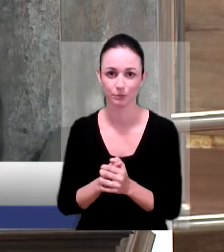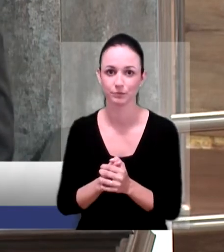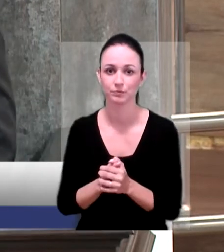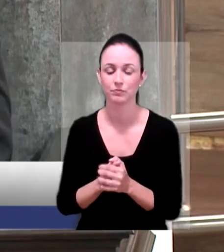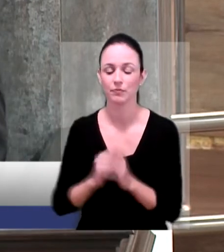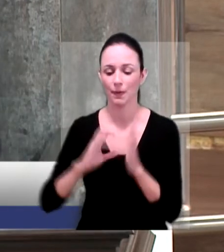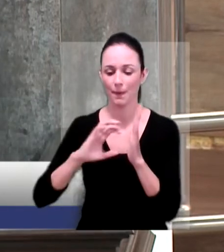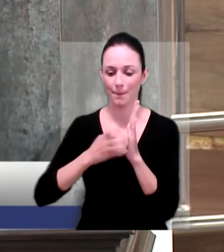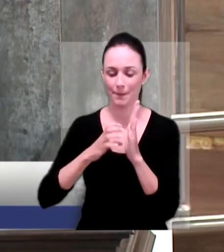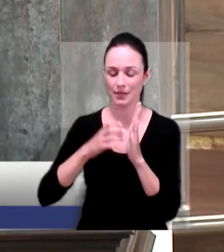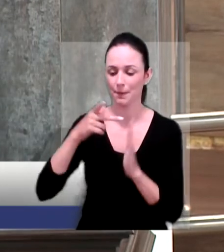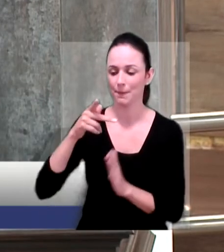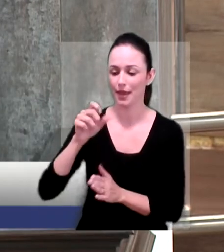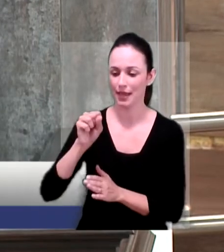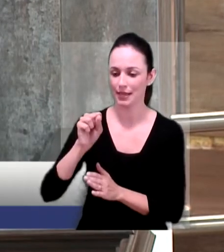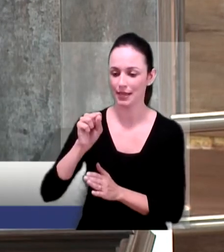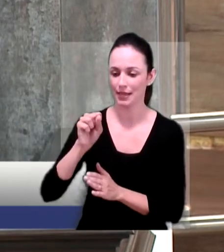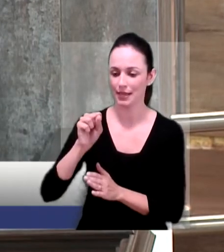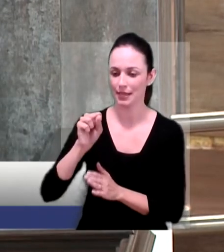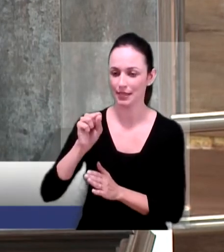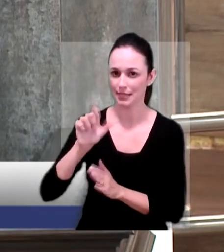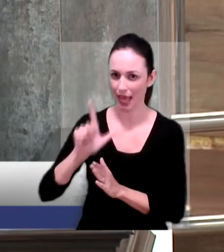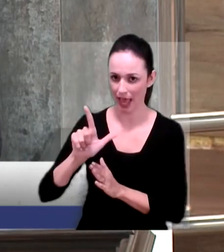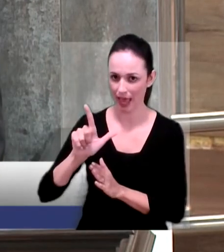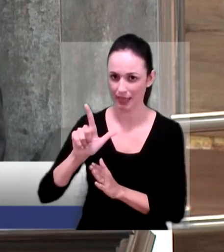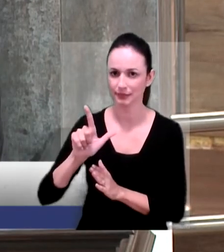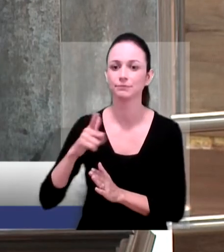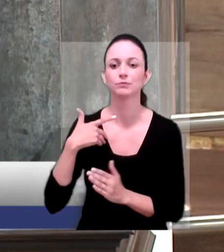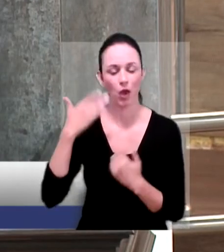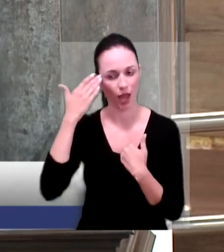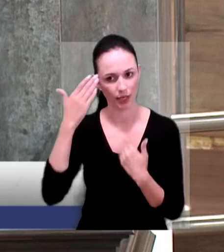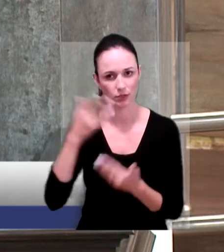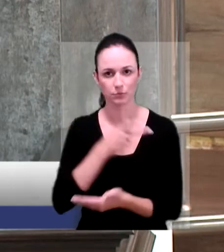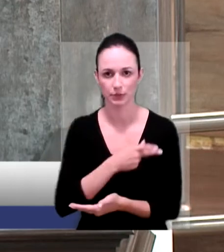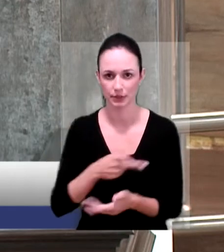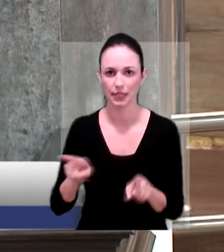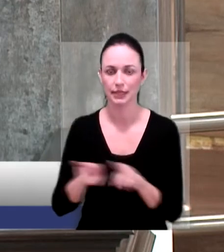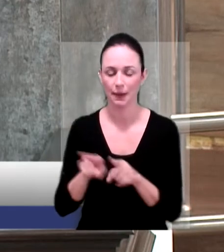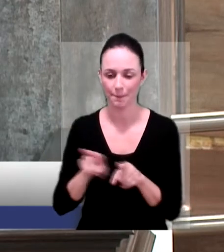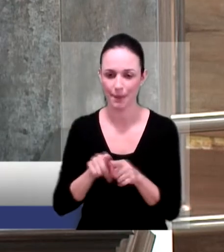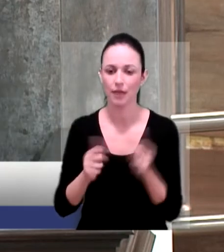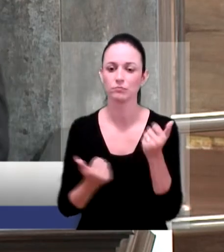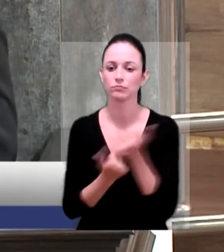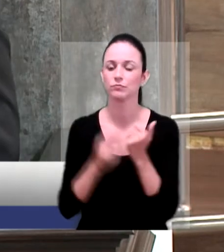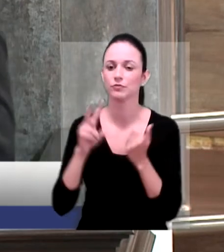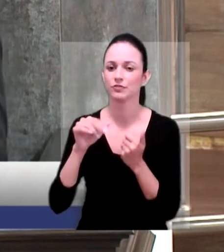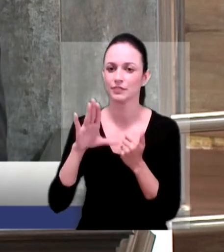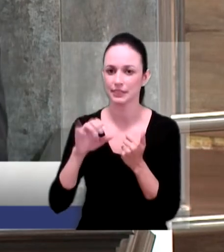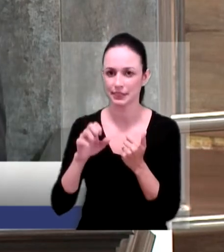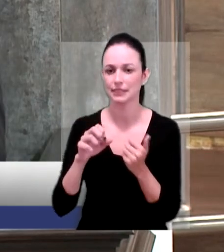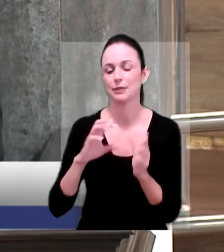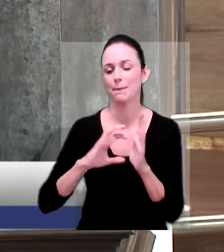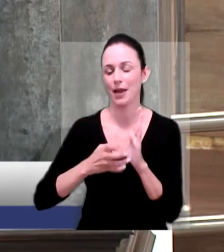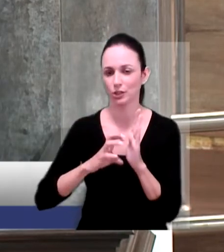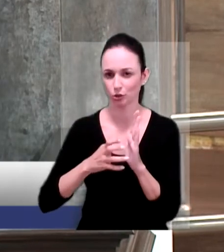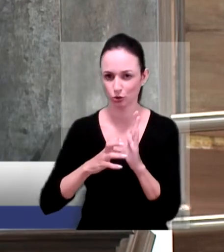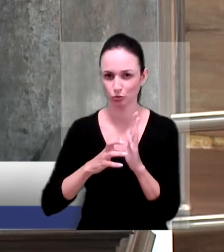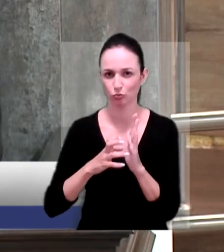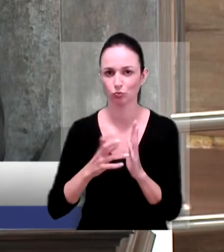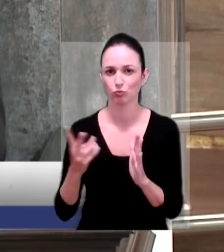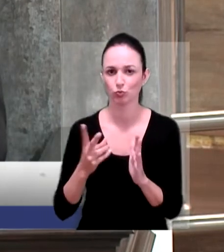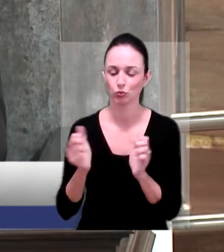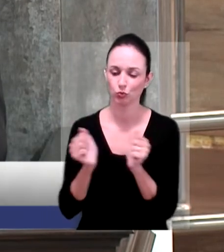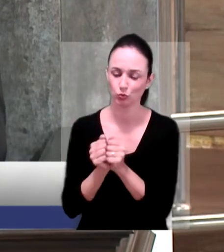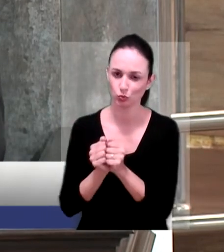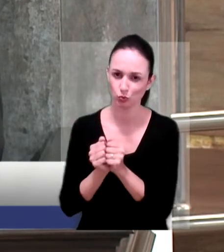a qual agradeço o meu presidente, o meu vice-presidente do partido, que foram pessoas que caminharam comigo para a manutenção